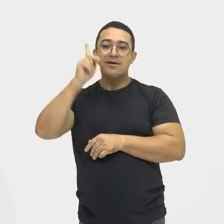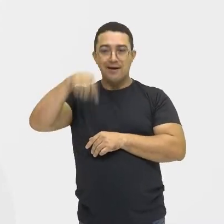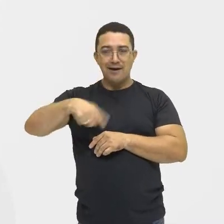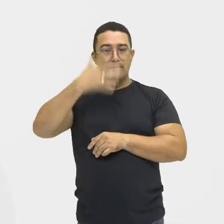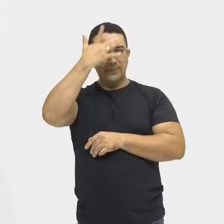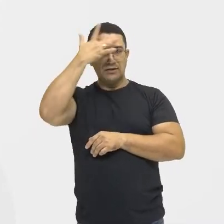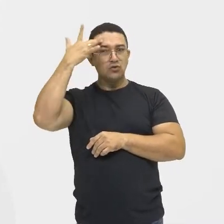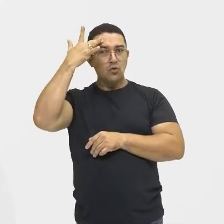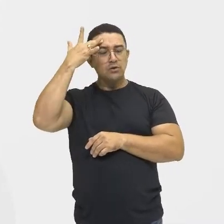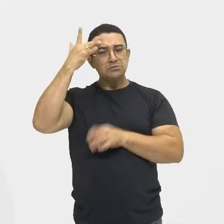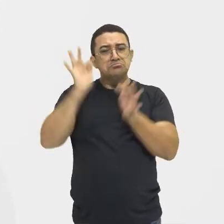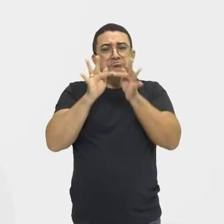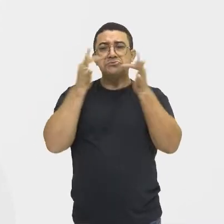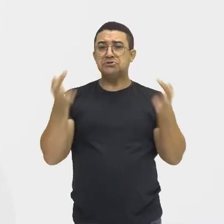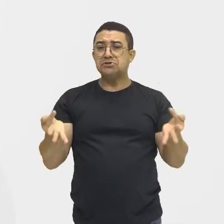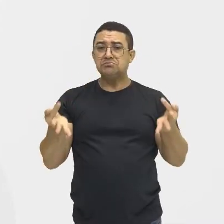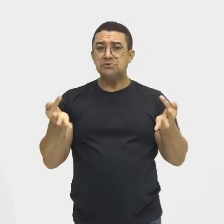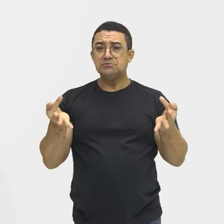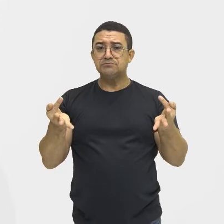certo?